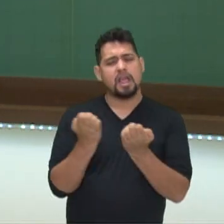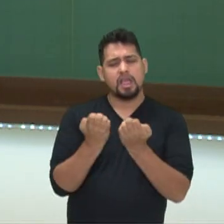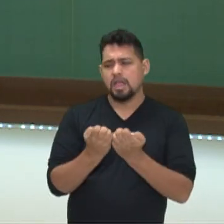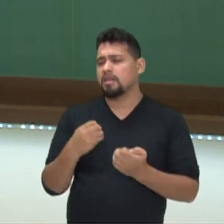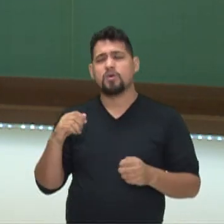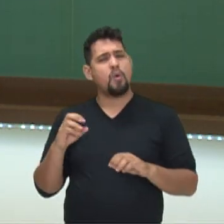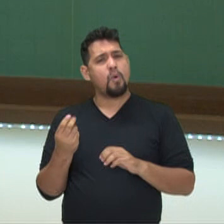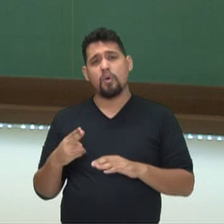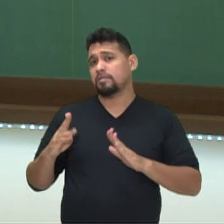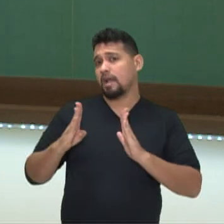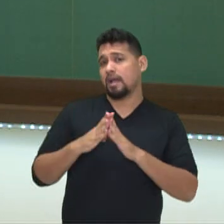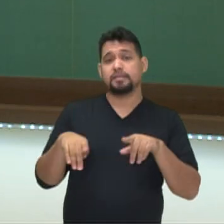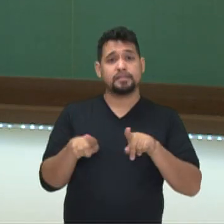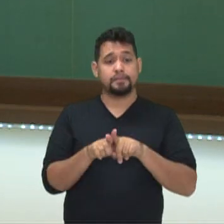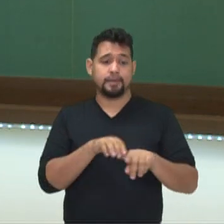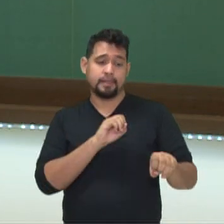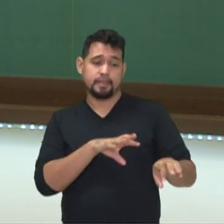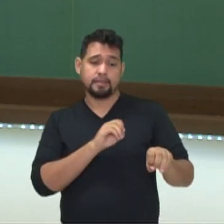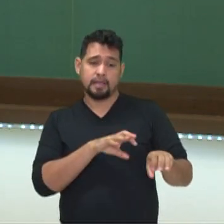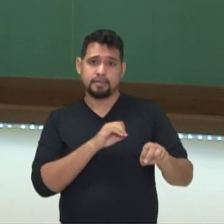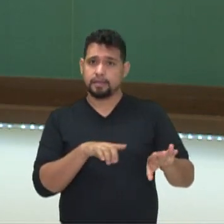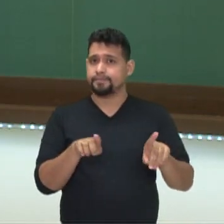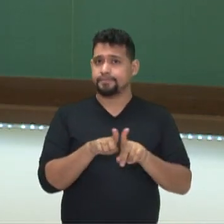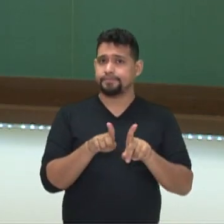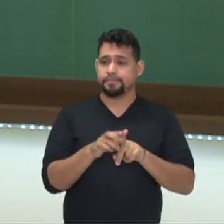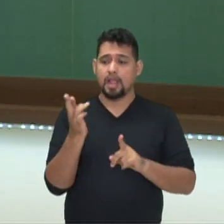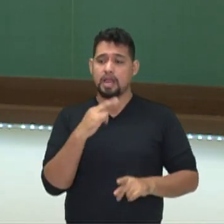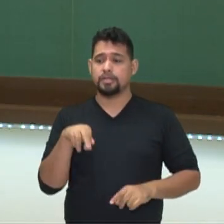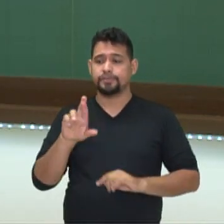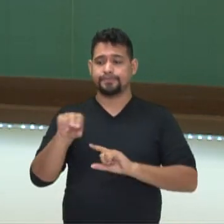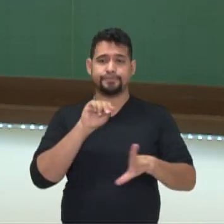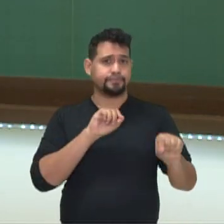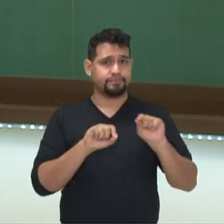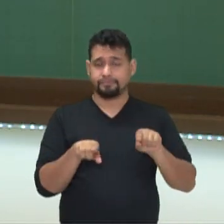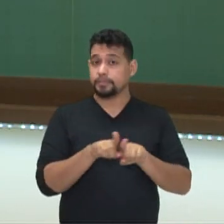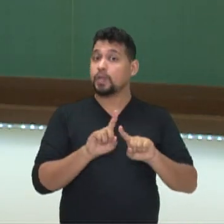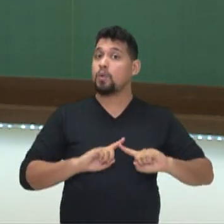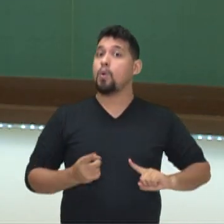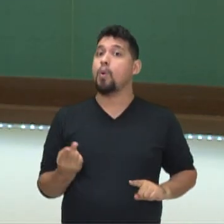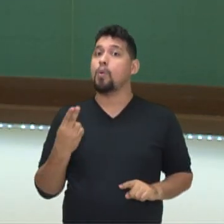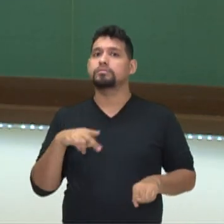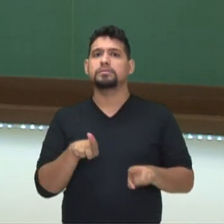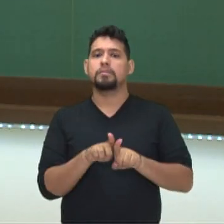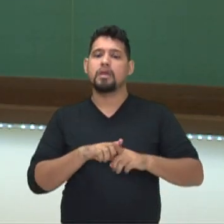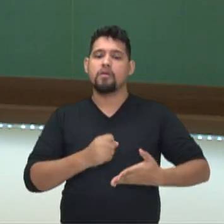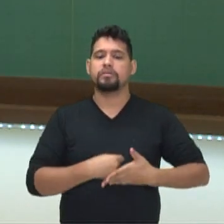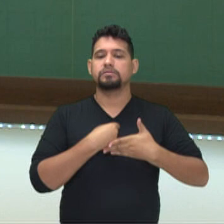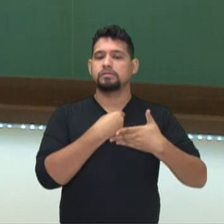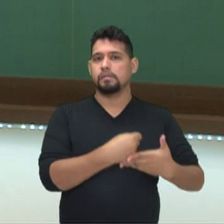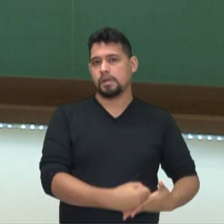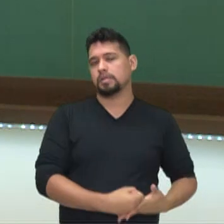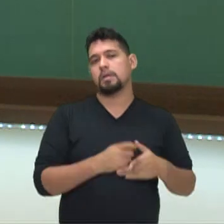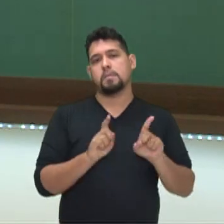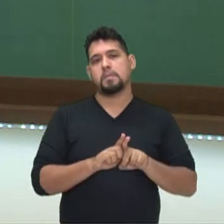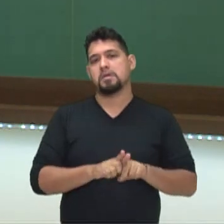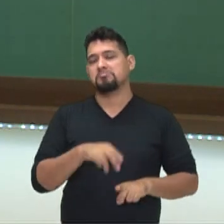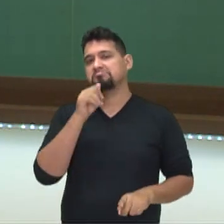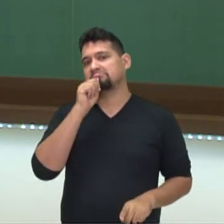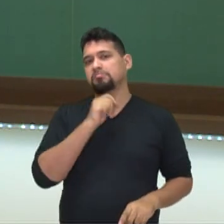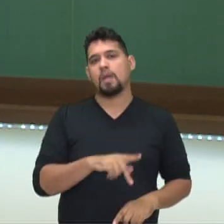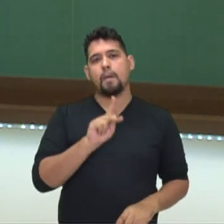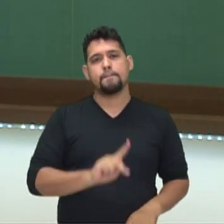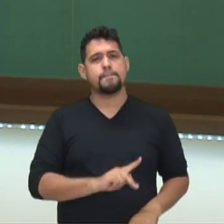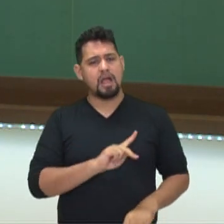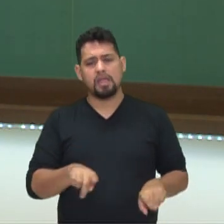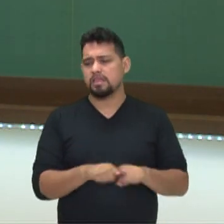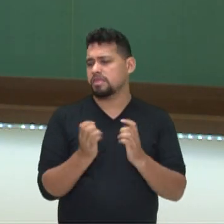própria casa, onde a família educa de acordo com a religião que bem escolher, ou então quando manda para os sacerdotes, para os